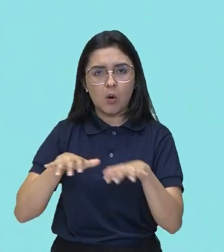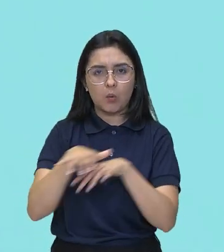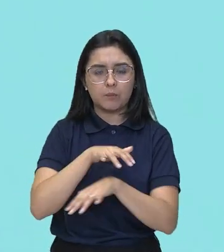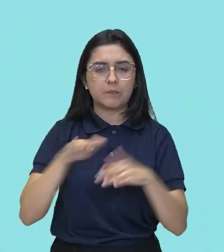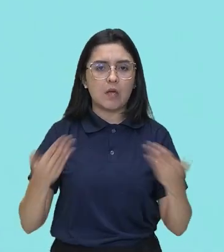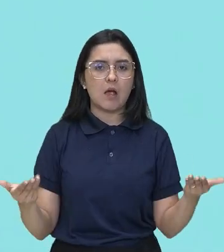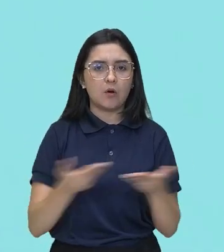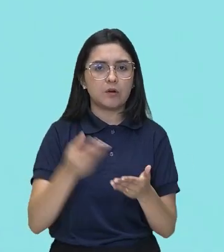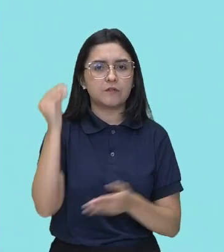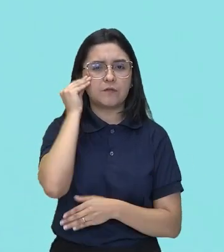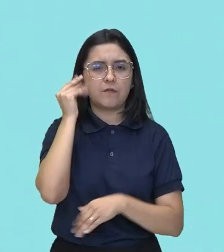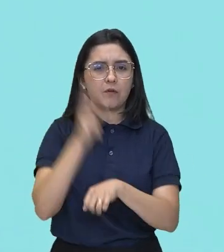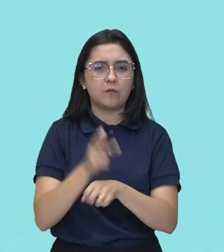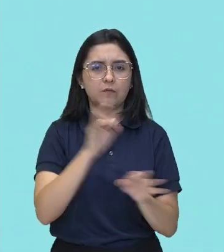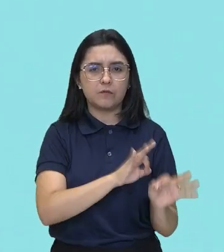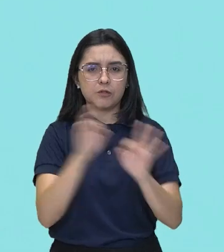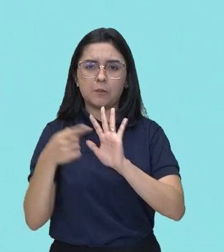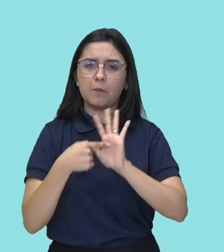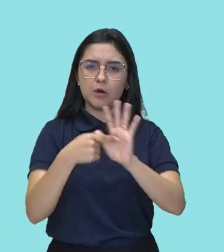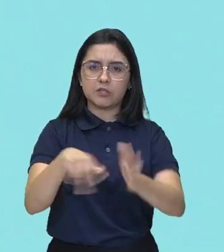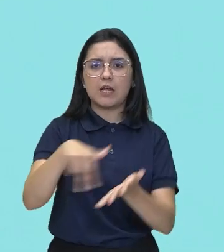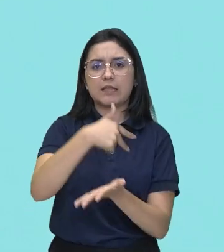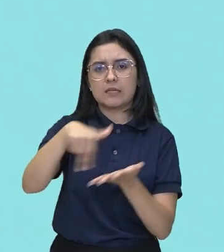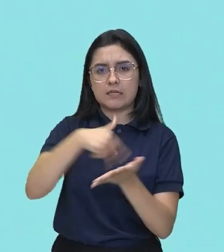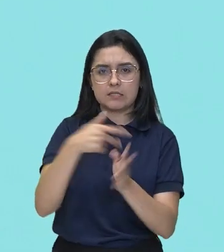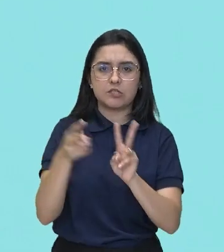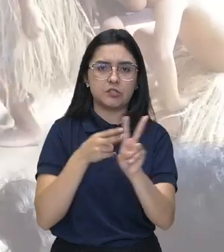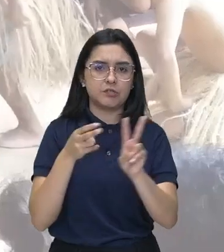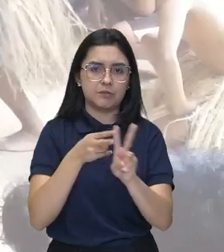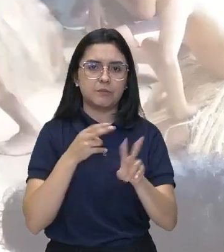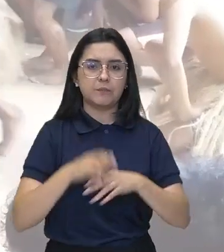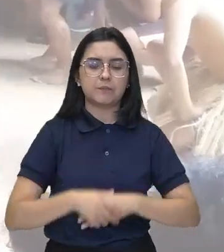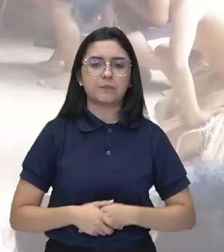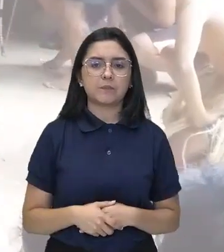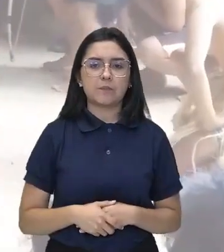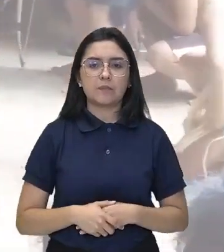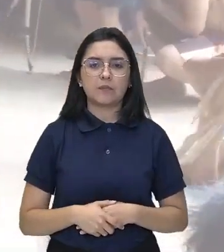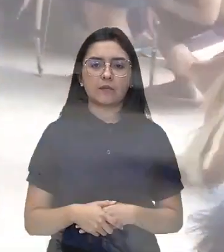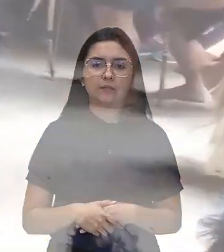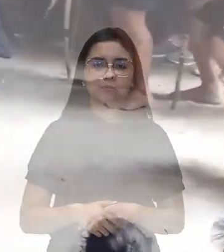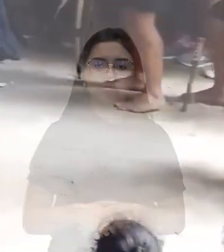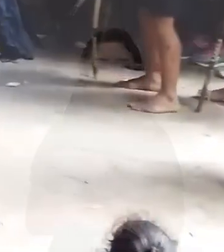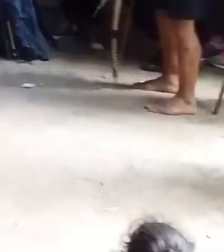vídeo que traz um trechinho de uma dança indígena para a gente.